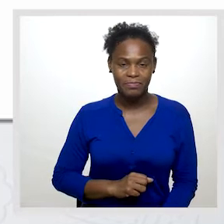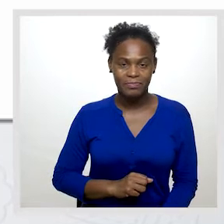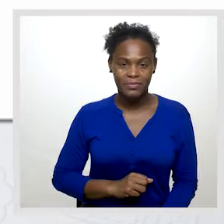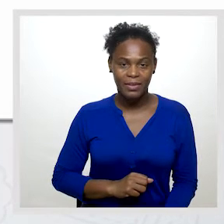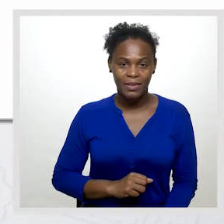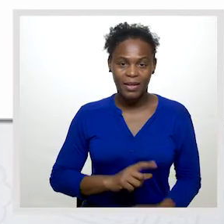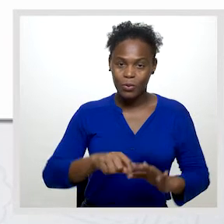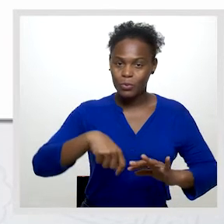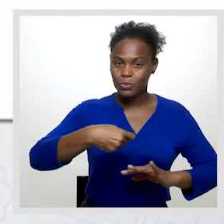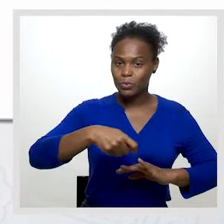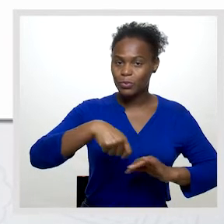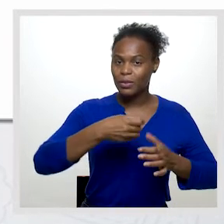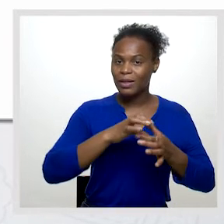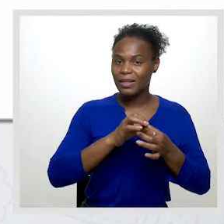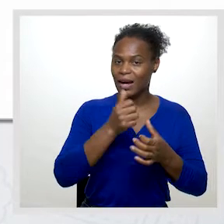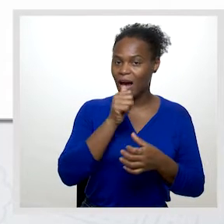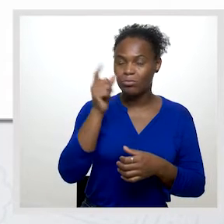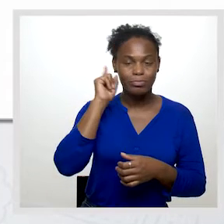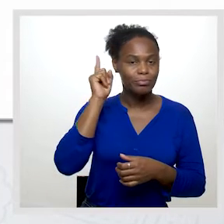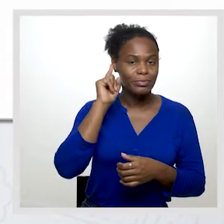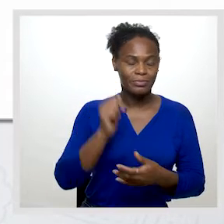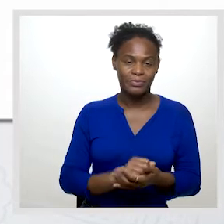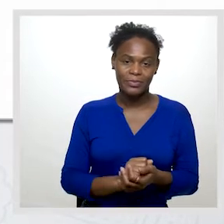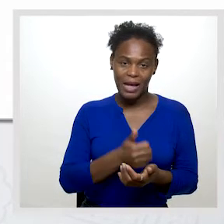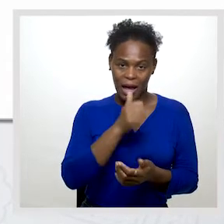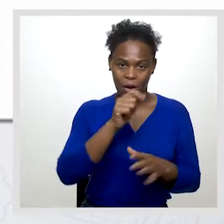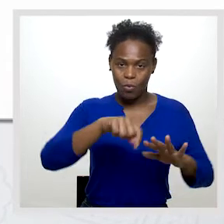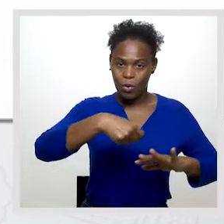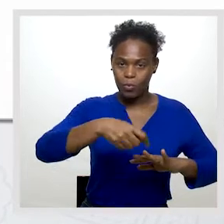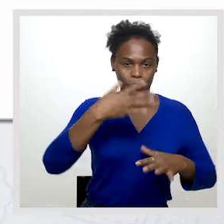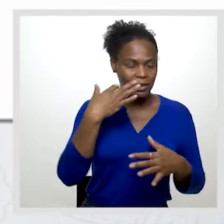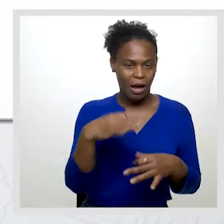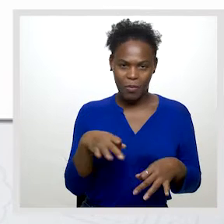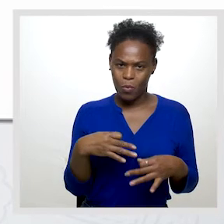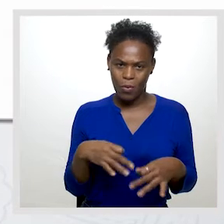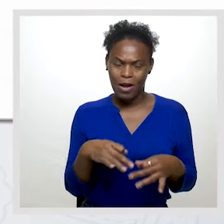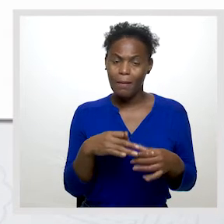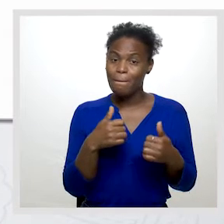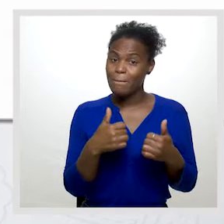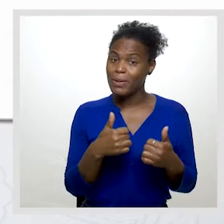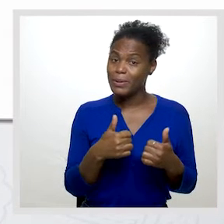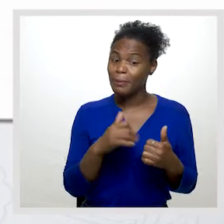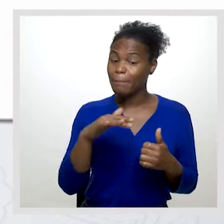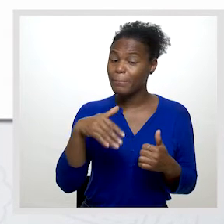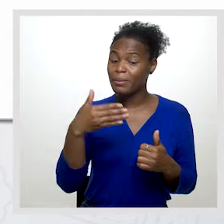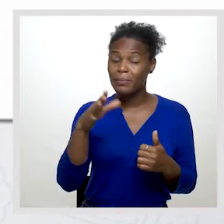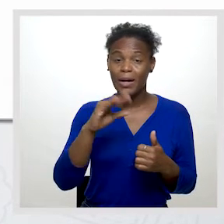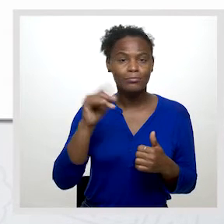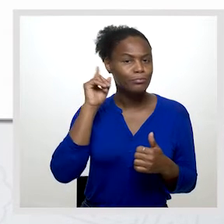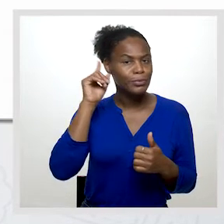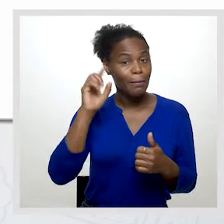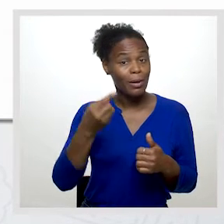Importância dos recursos hídricos. A água é um recurso natural, um bem essencial para